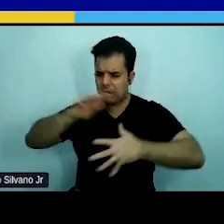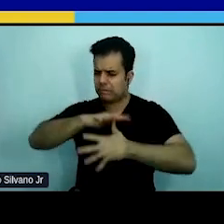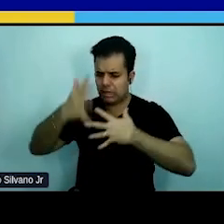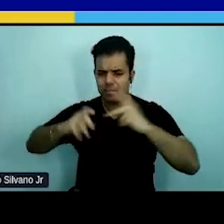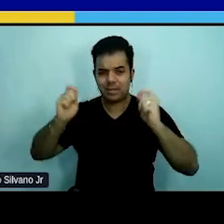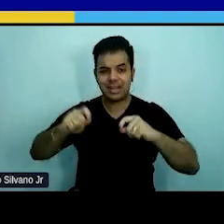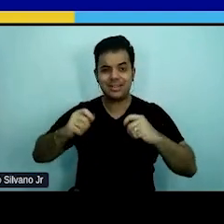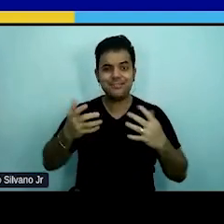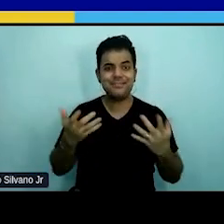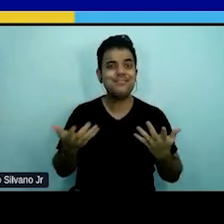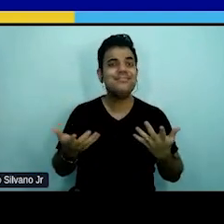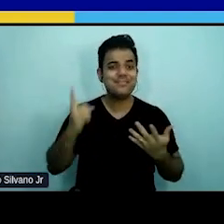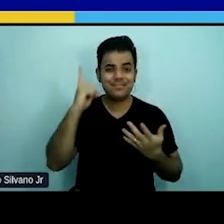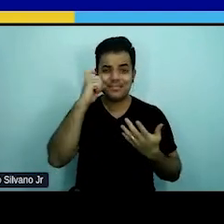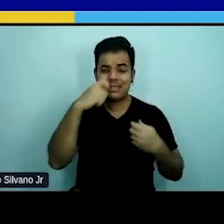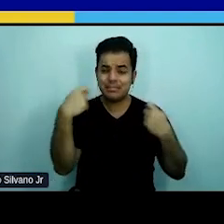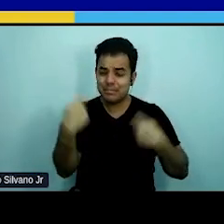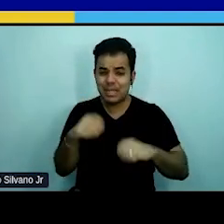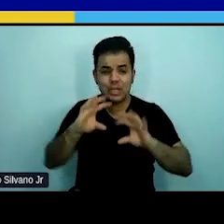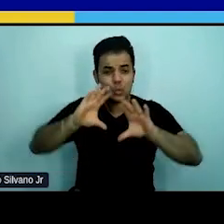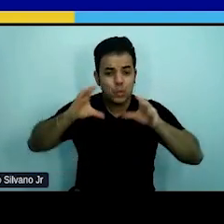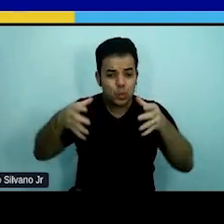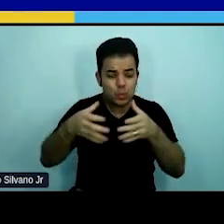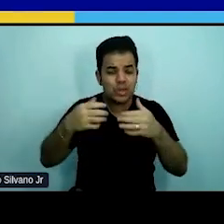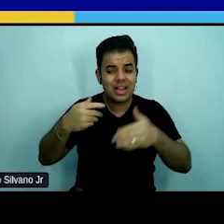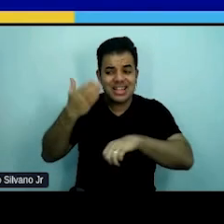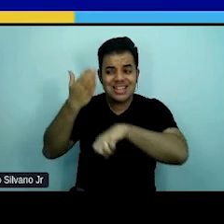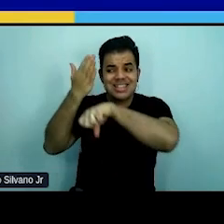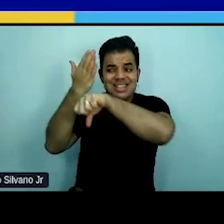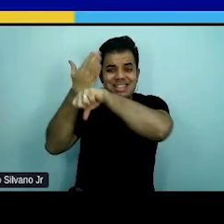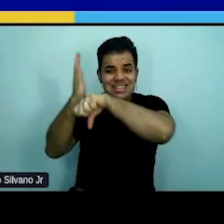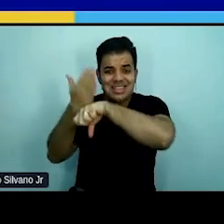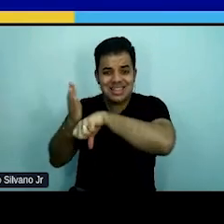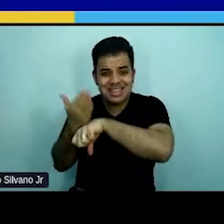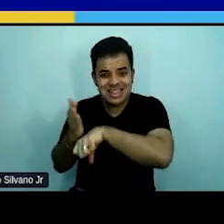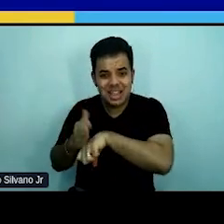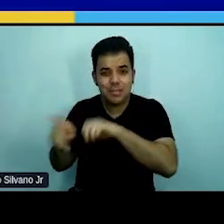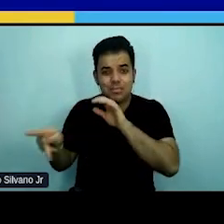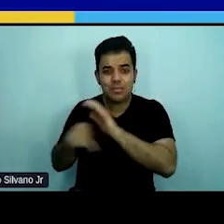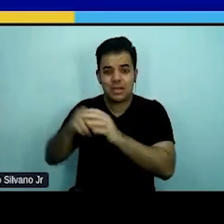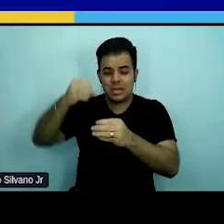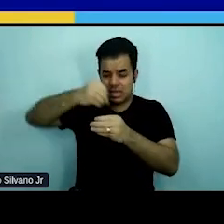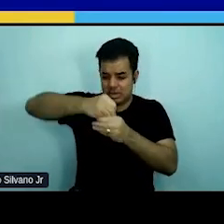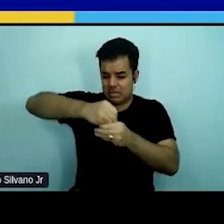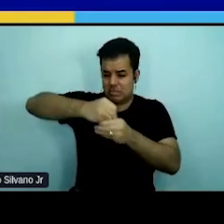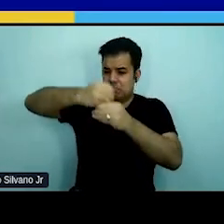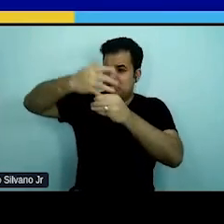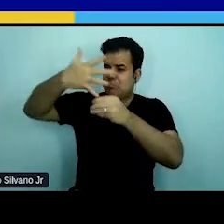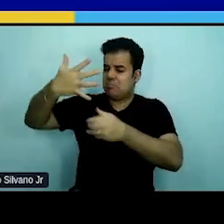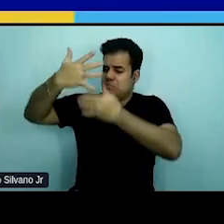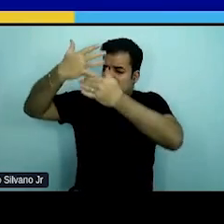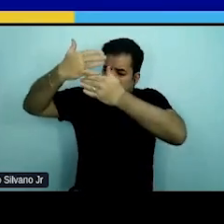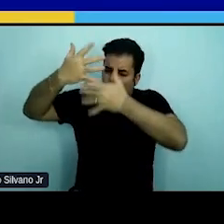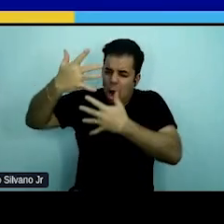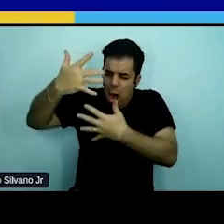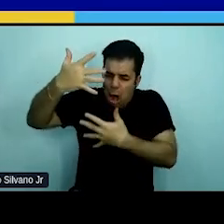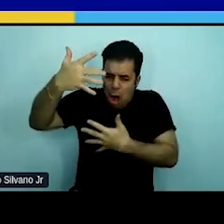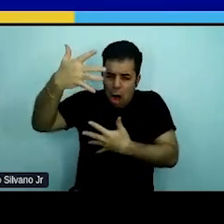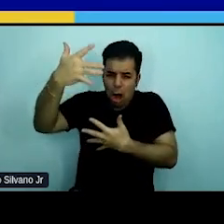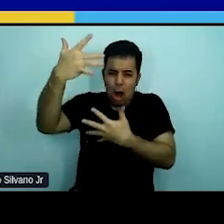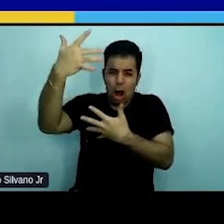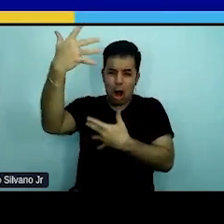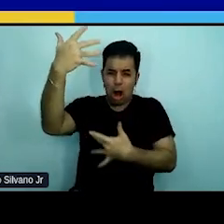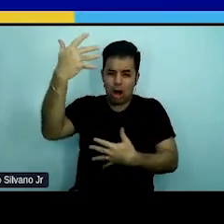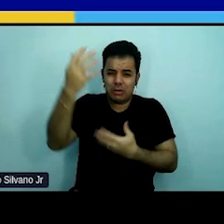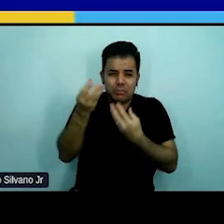certa forma, entregar no conjunto de treino um conjunto bastante diversificado de exemplos de